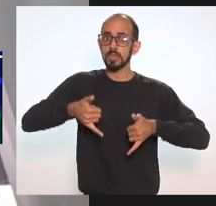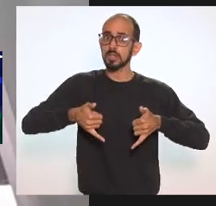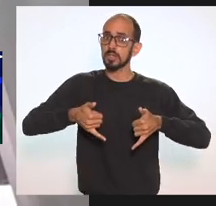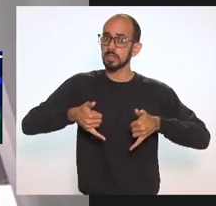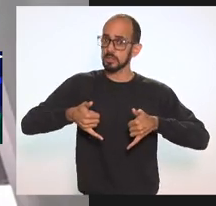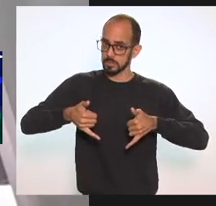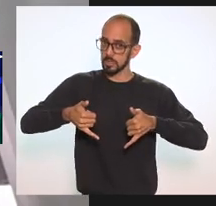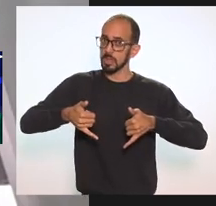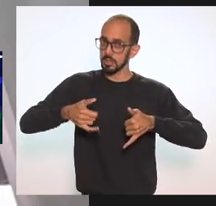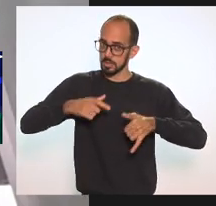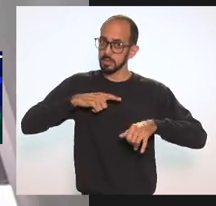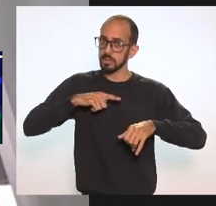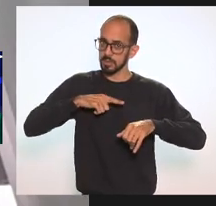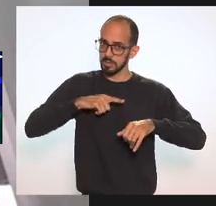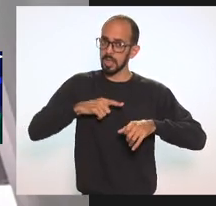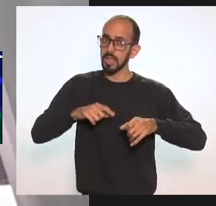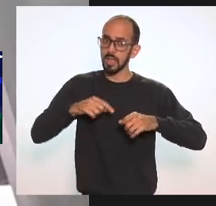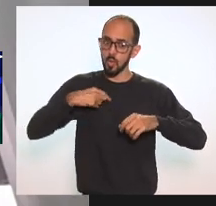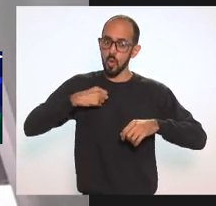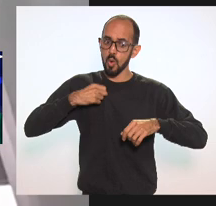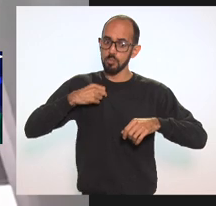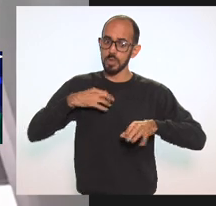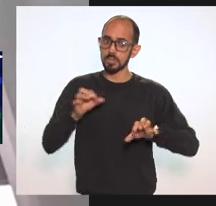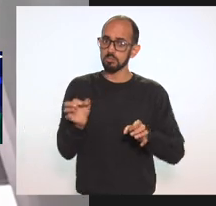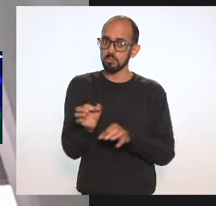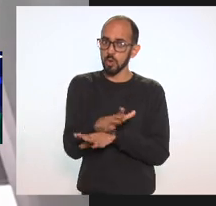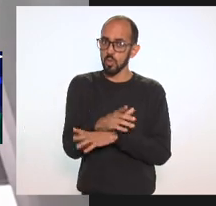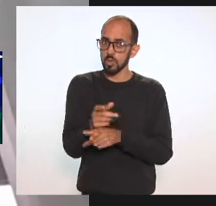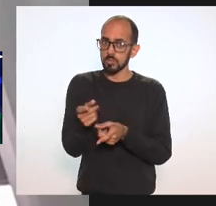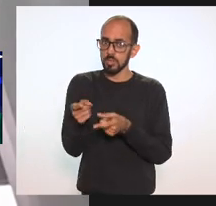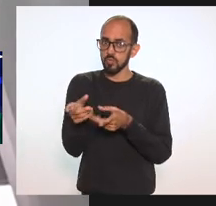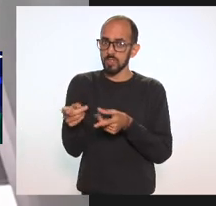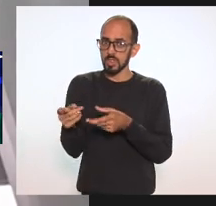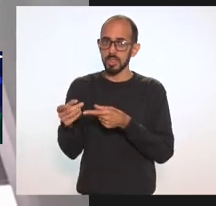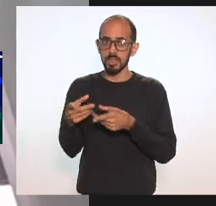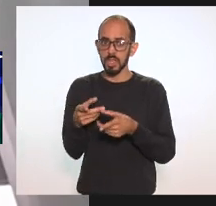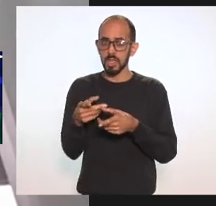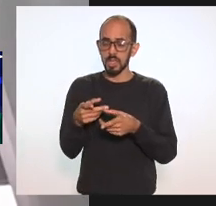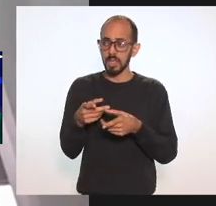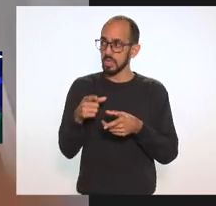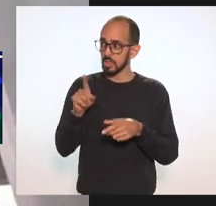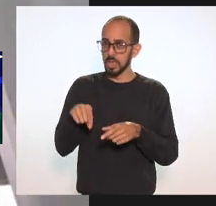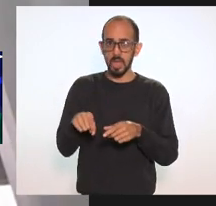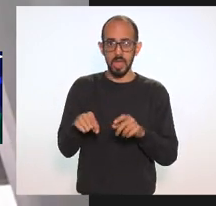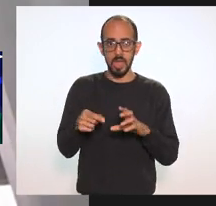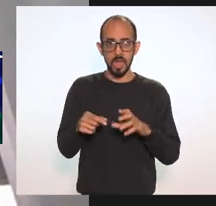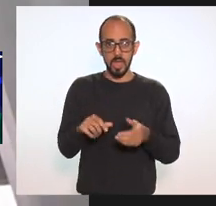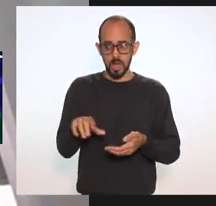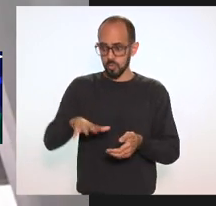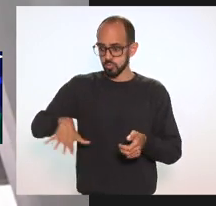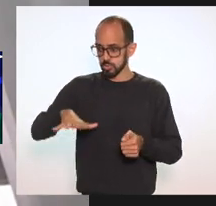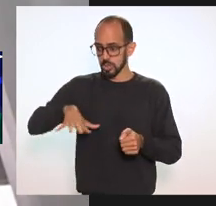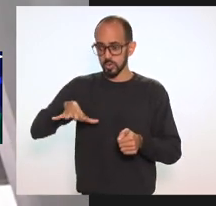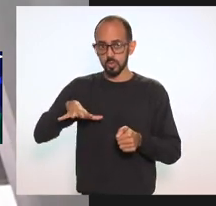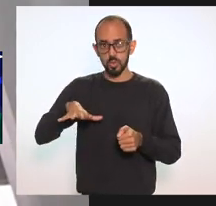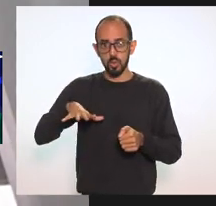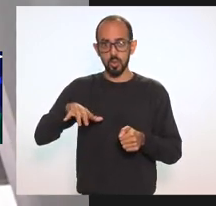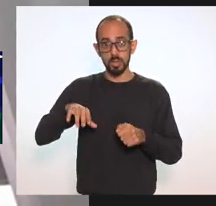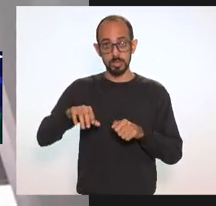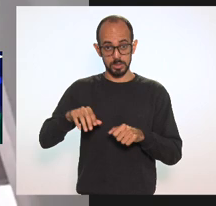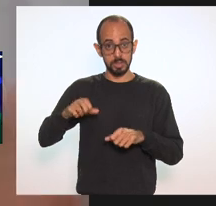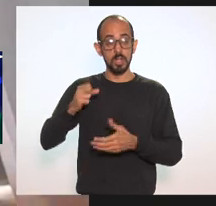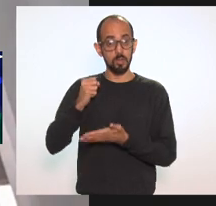prontas para serem vendidas a uma cadeia que mexe né com Inúmeras pessoas de diferentes áreas